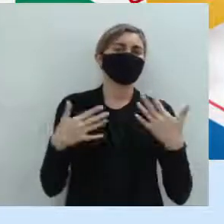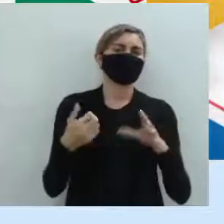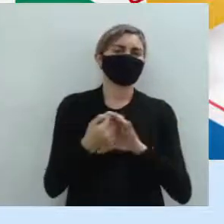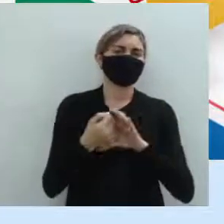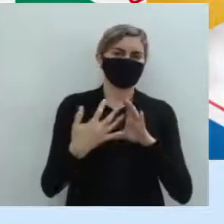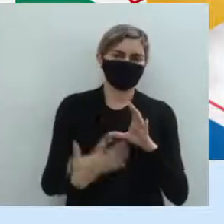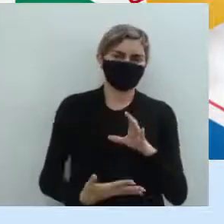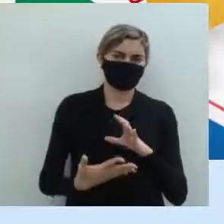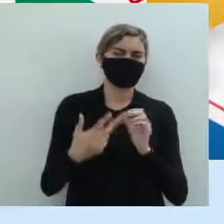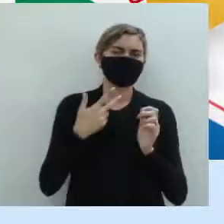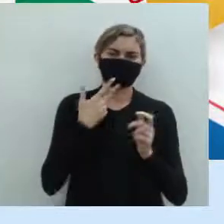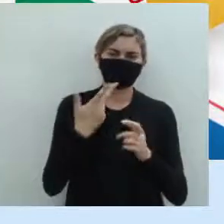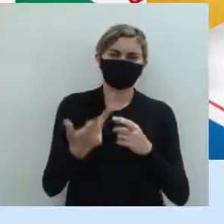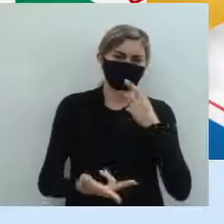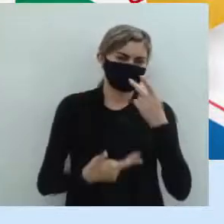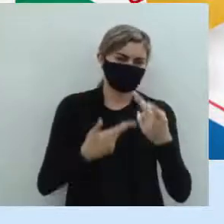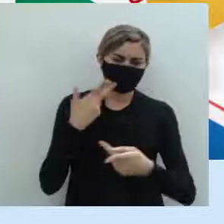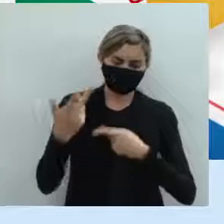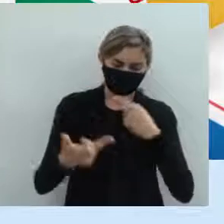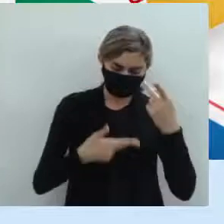característica disso? Eu já tinha falado